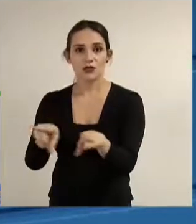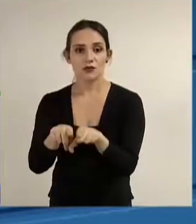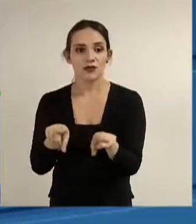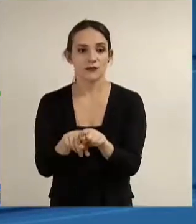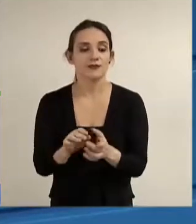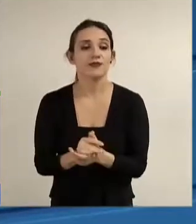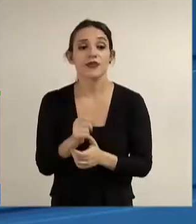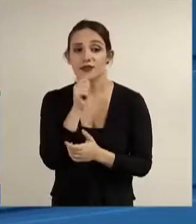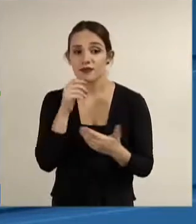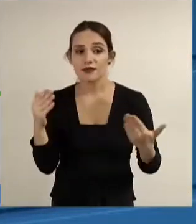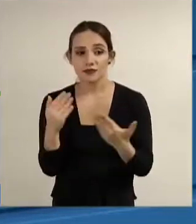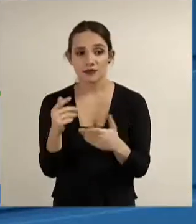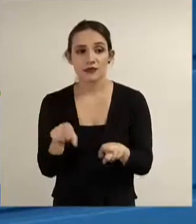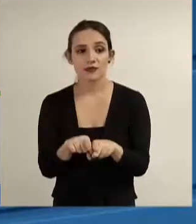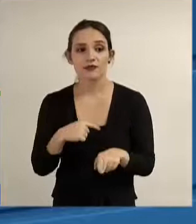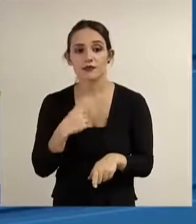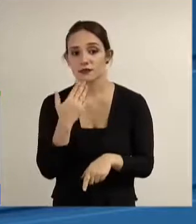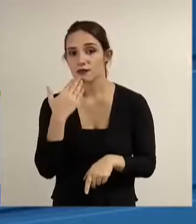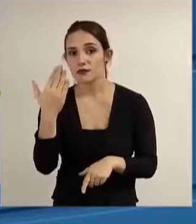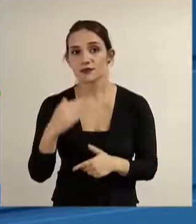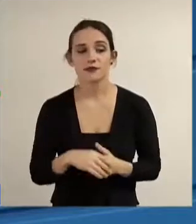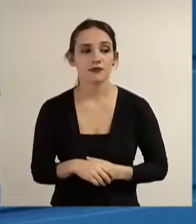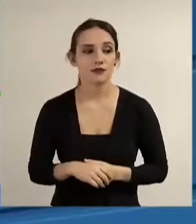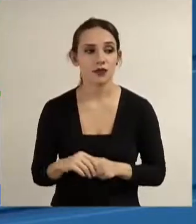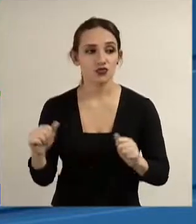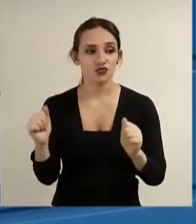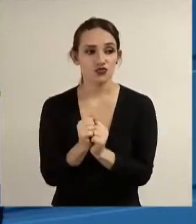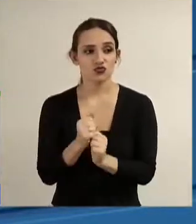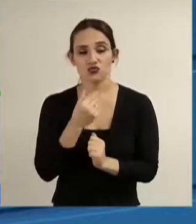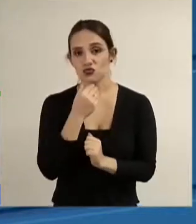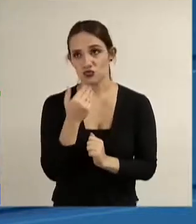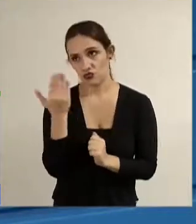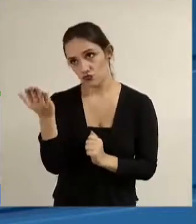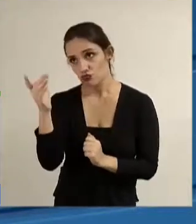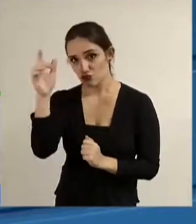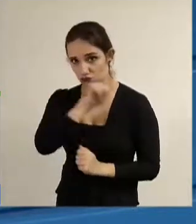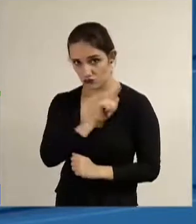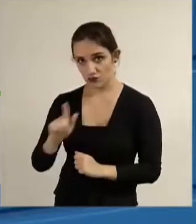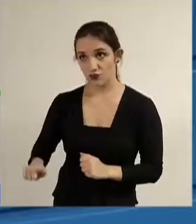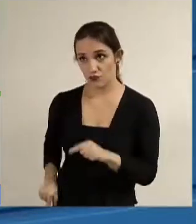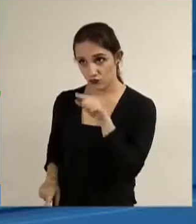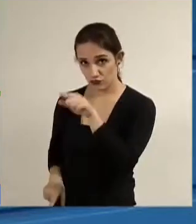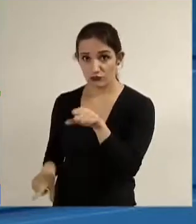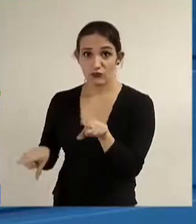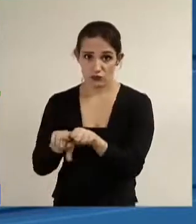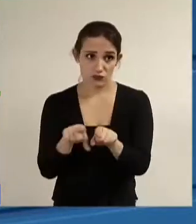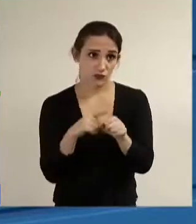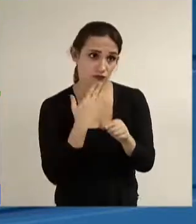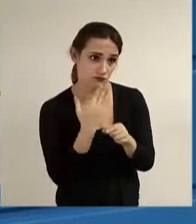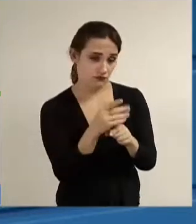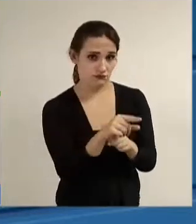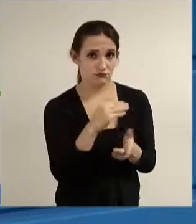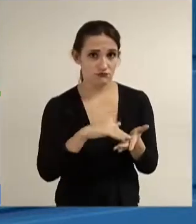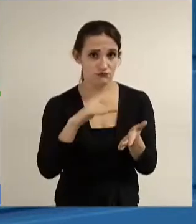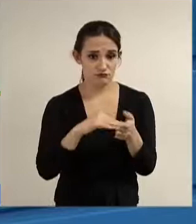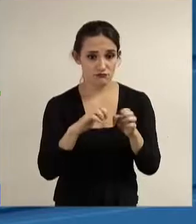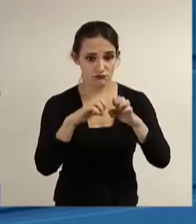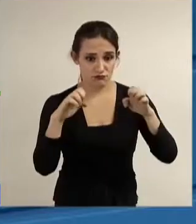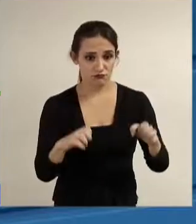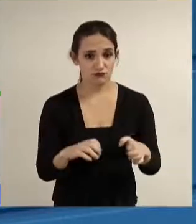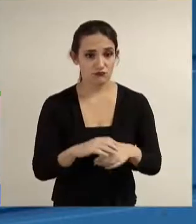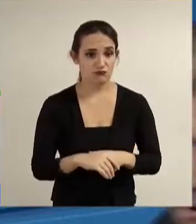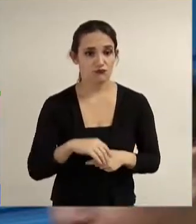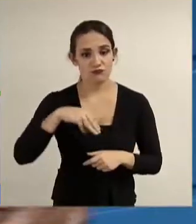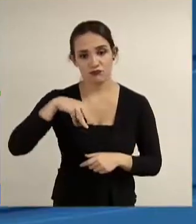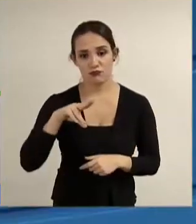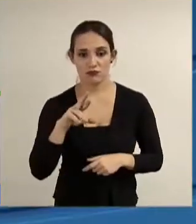município, a gente solicita, juntamente com o nosso governador e também com cópia ao secretário de Estado de Infraestrutura,